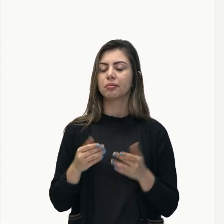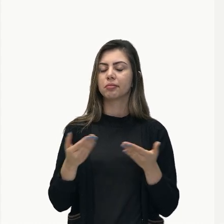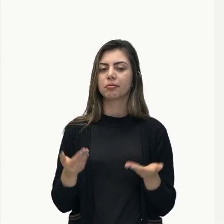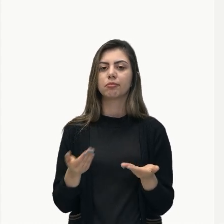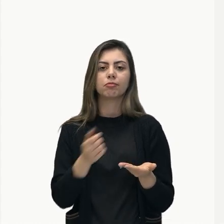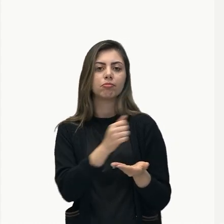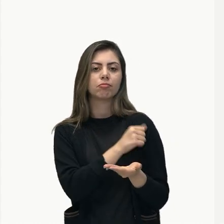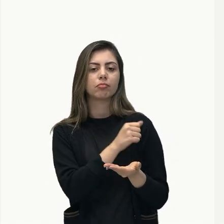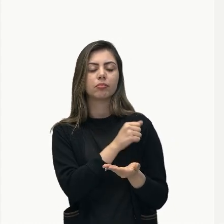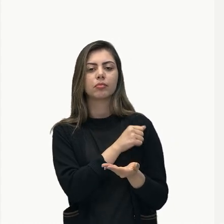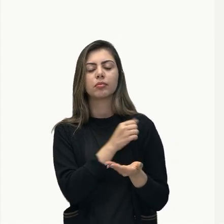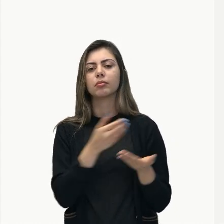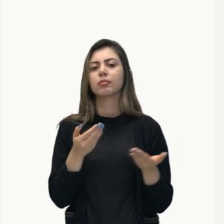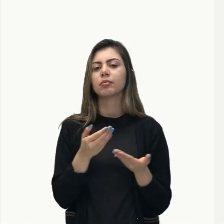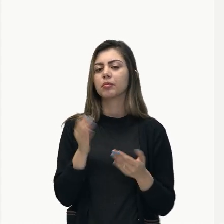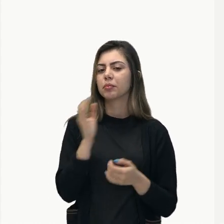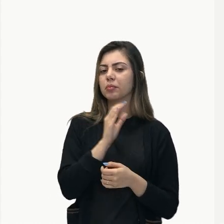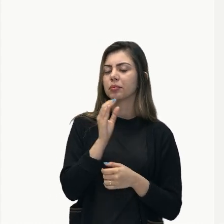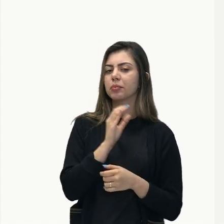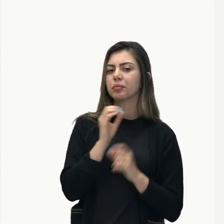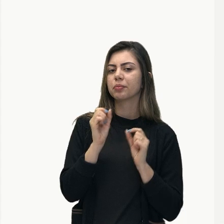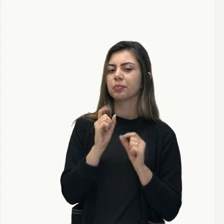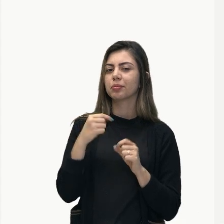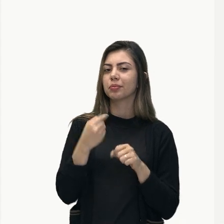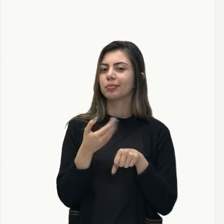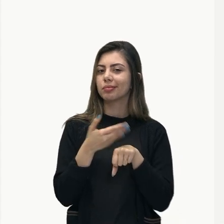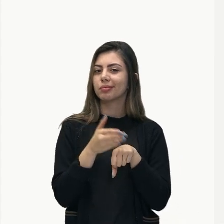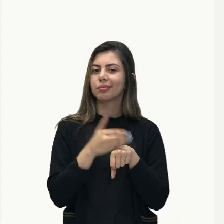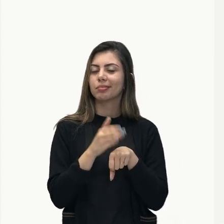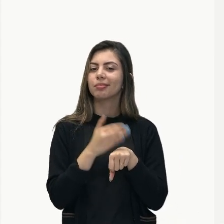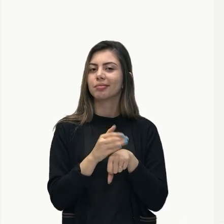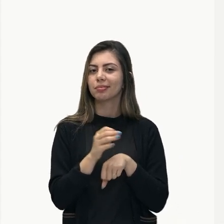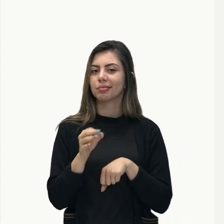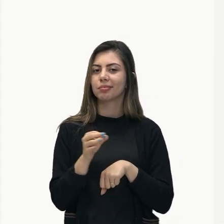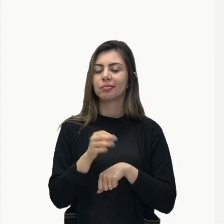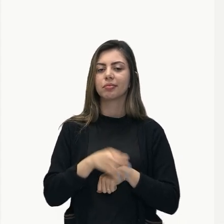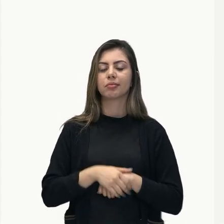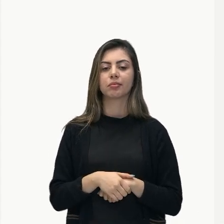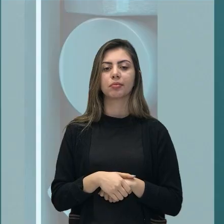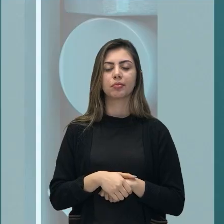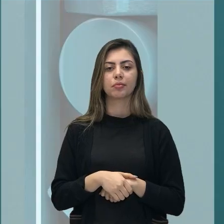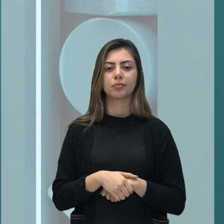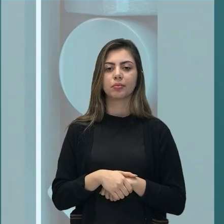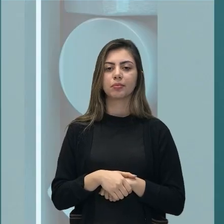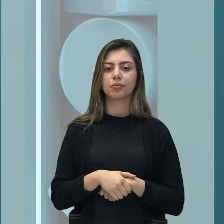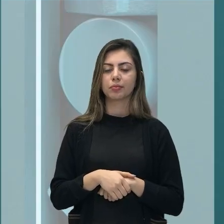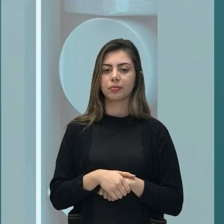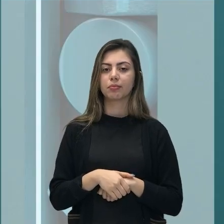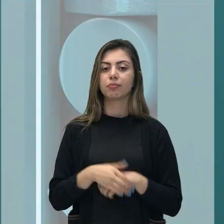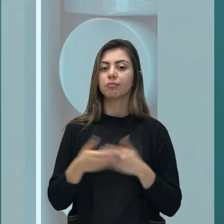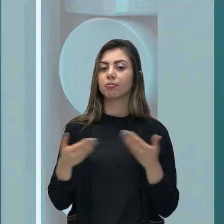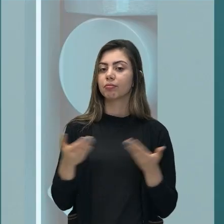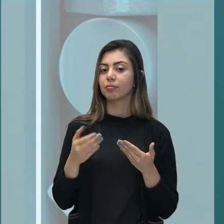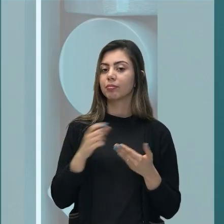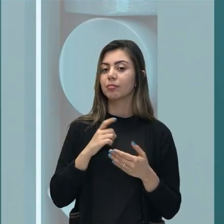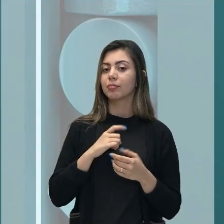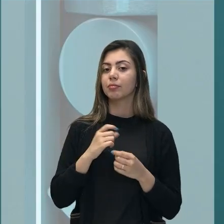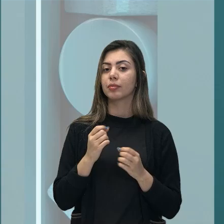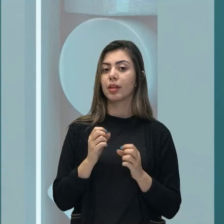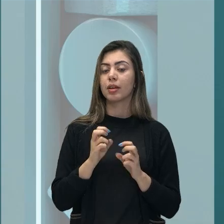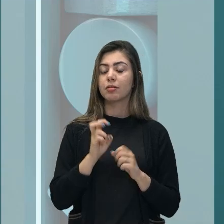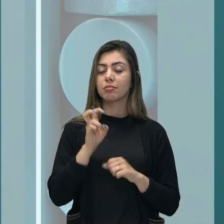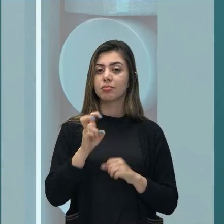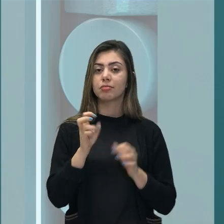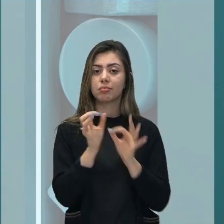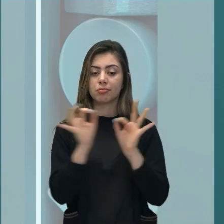Pessoal, rapidinho, vamos praticar aqui, né? Bem rapidinho, vamos praticar aqui. Eu trouxe 5 frases, eu gostaria de